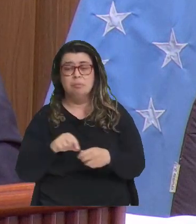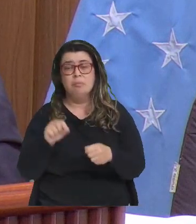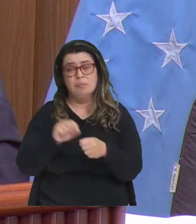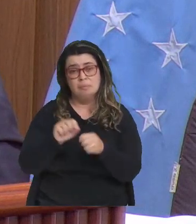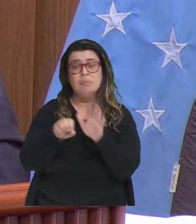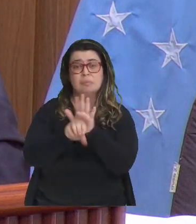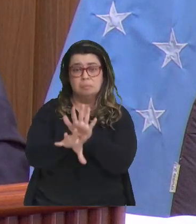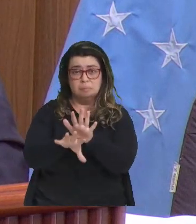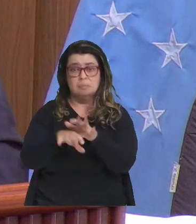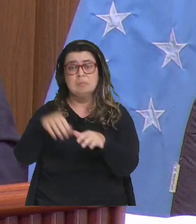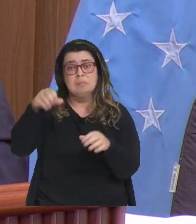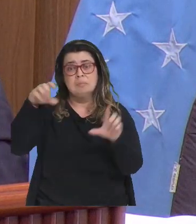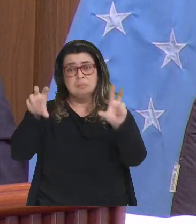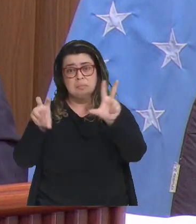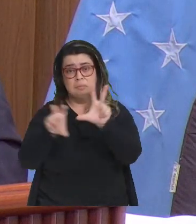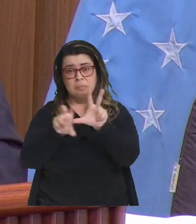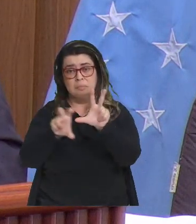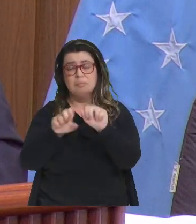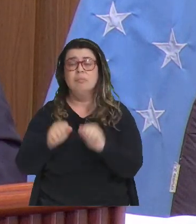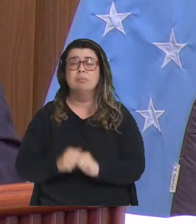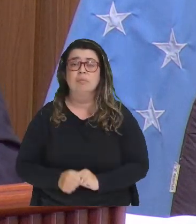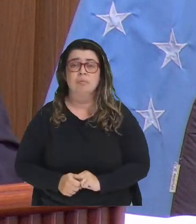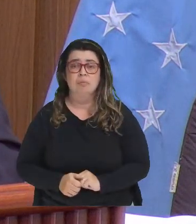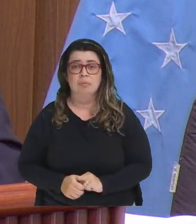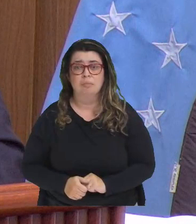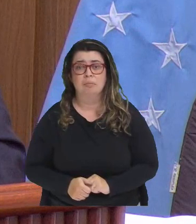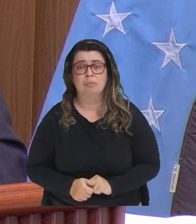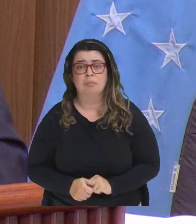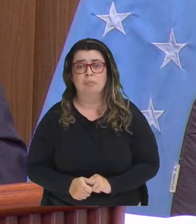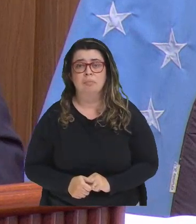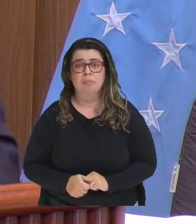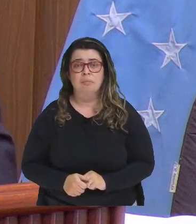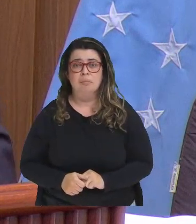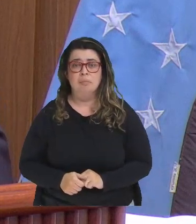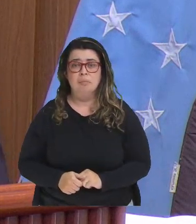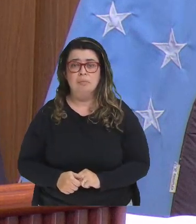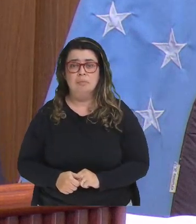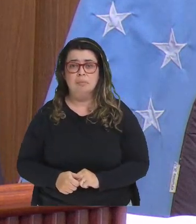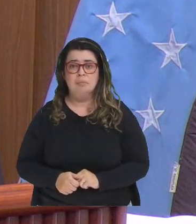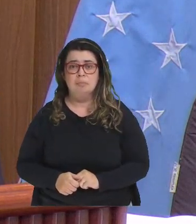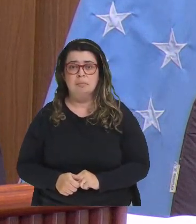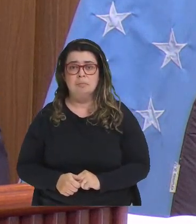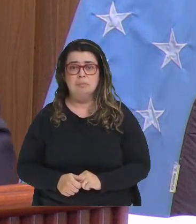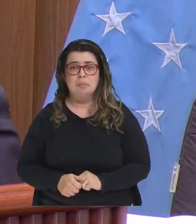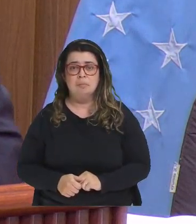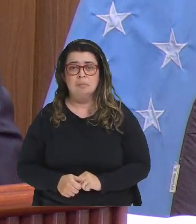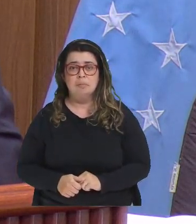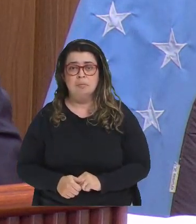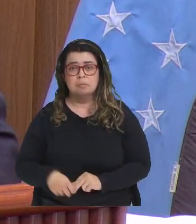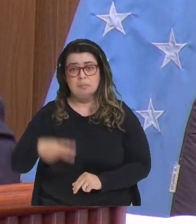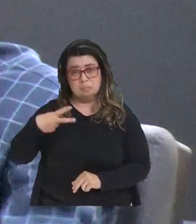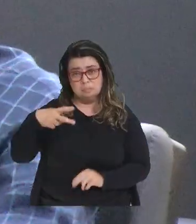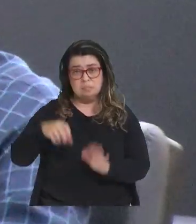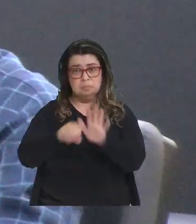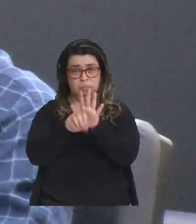Poder Executivo para que possa tomar as providências necessárias. A segunda indicação, até que eu gostaria que o pessoal